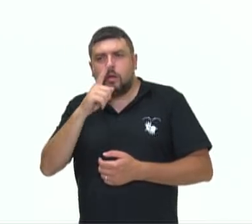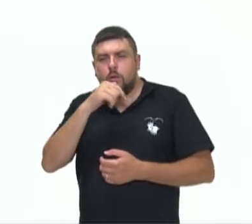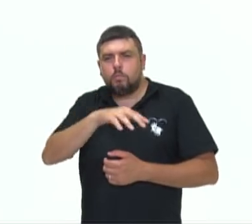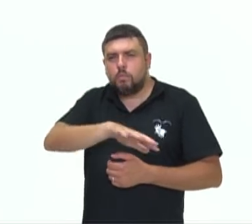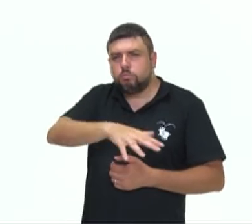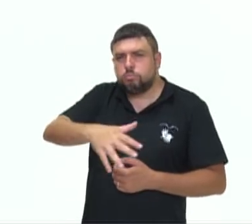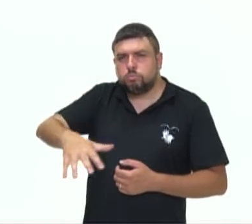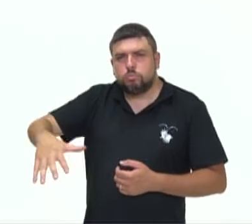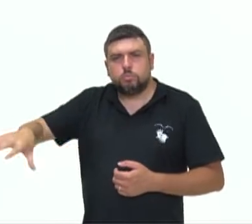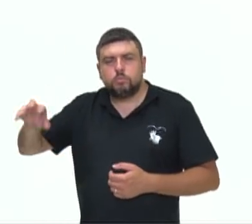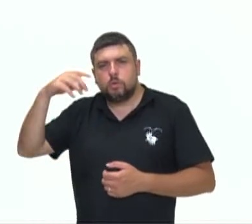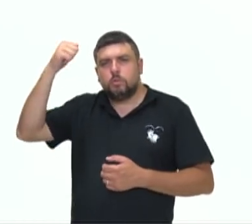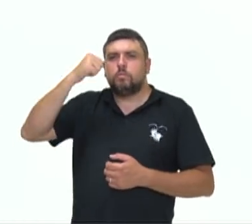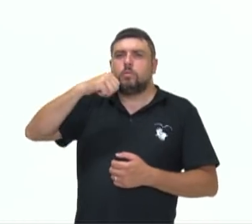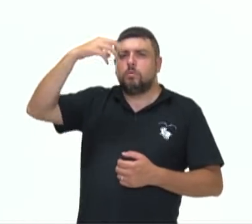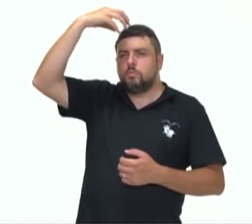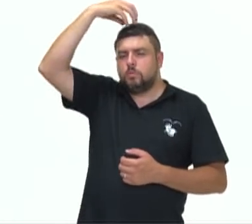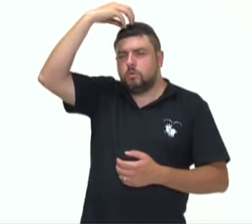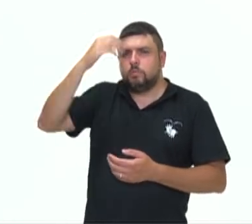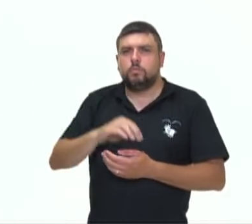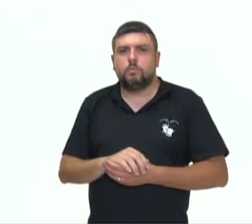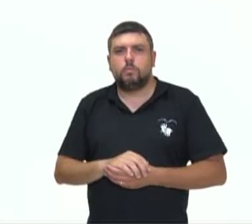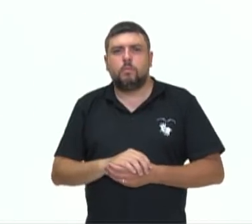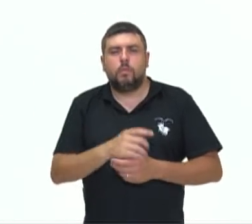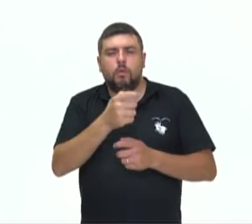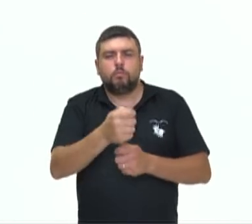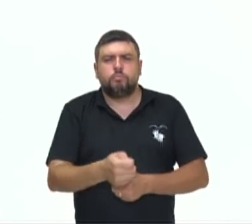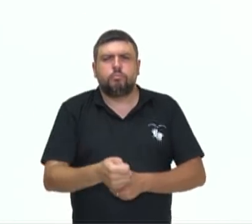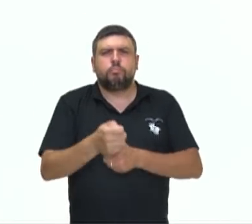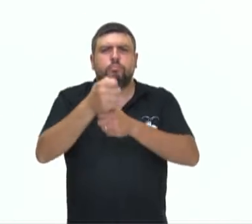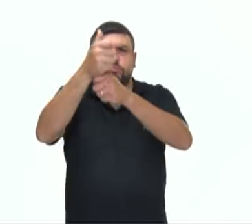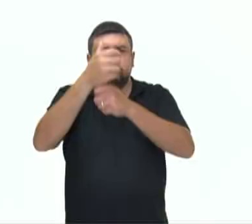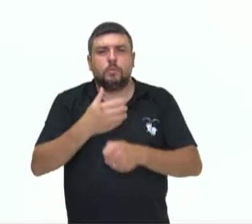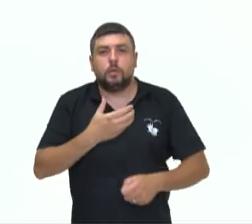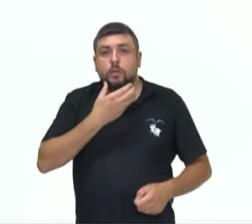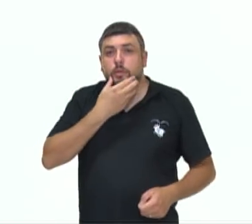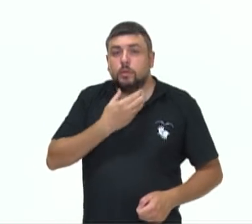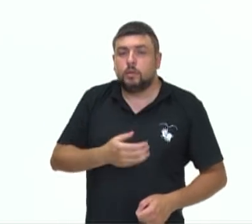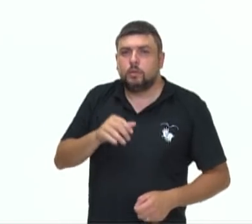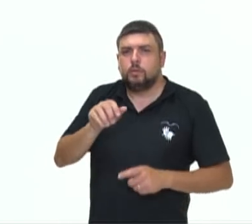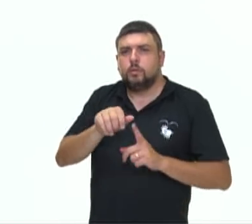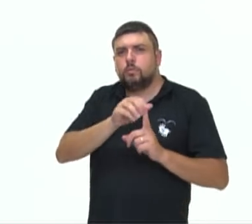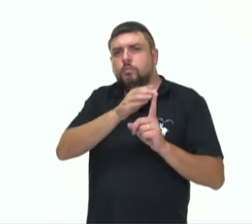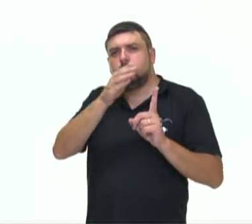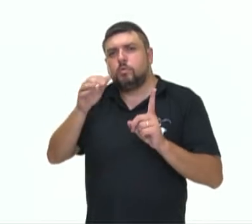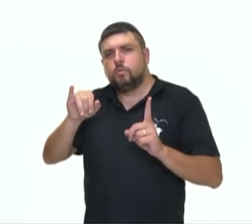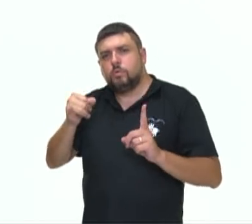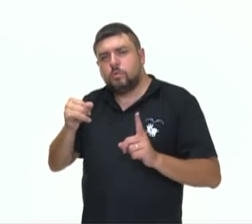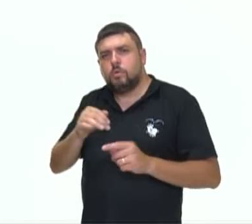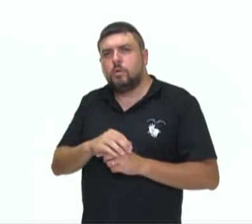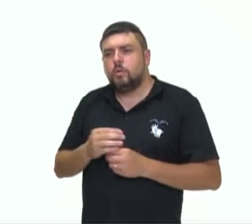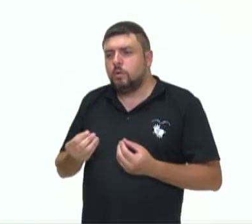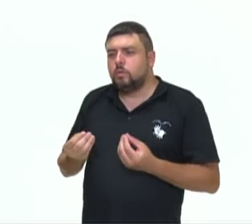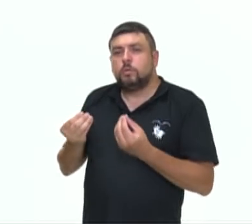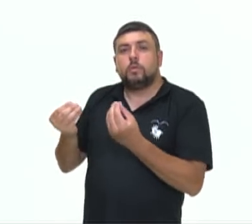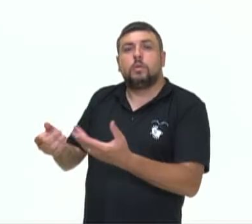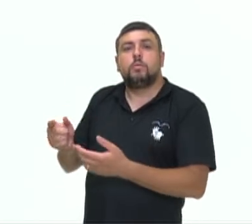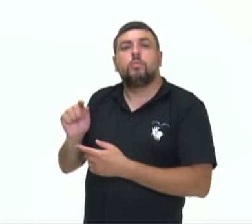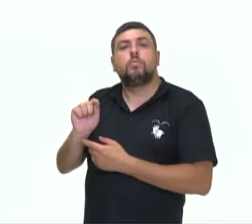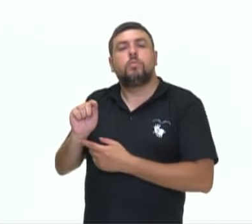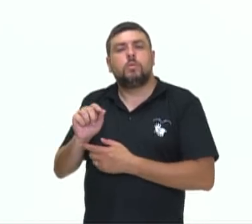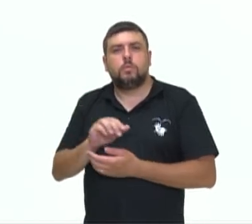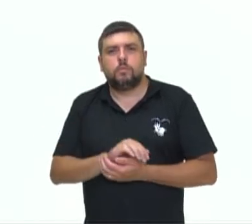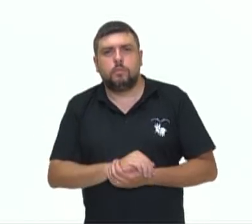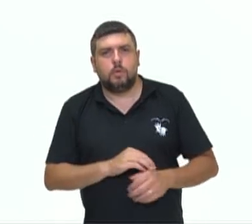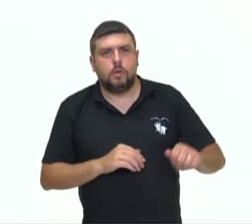um dos, né? Na passagem de ano é muito comum um ritual onde fazemos oferendas na forma de: letra A, flores lançadas